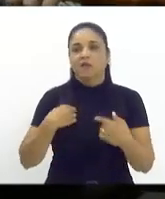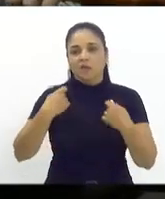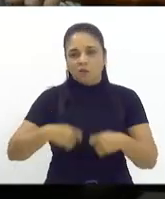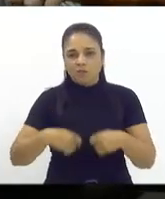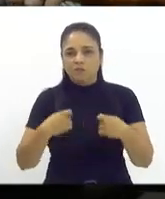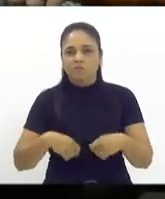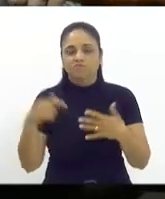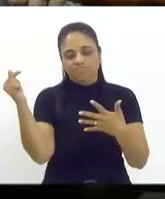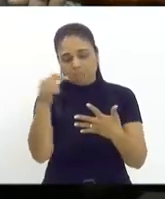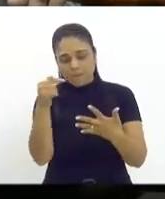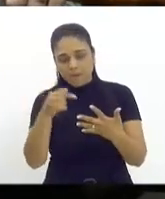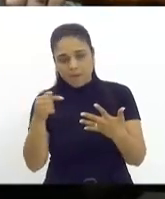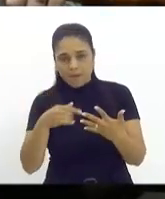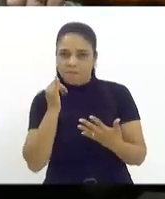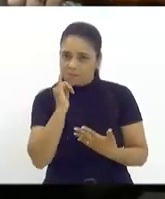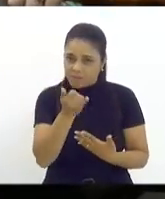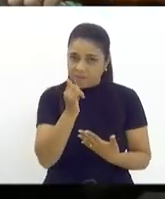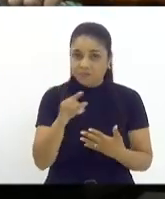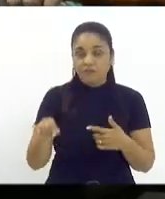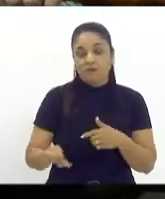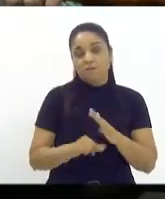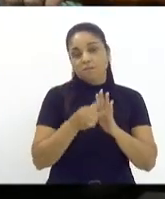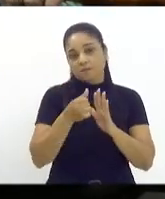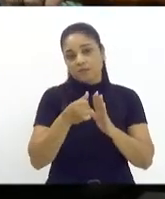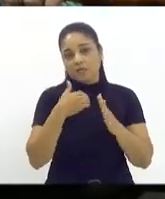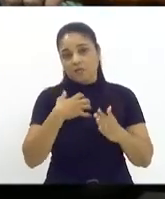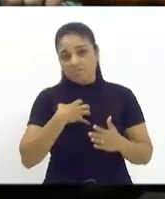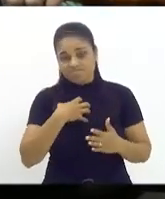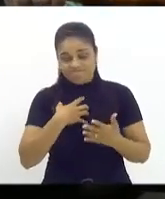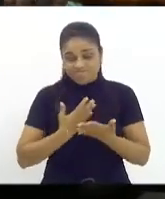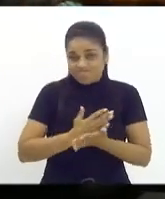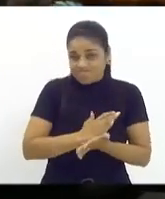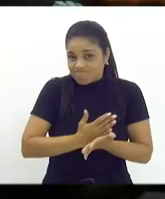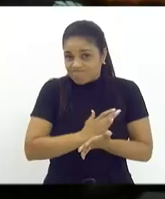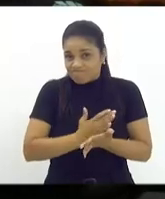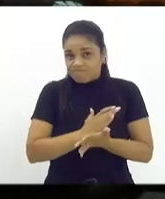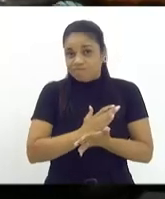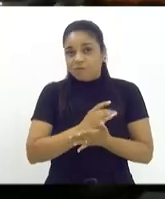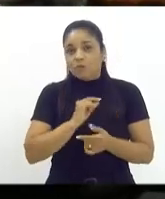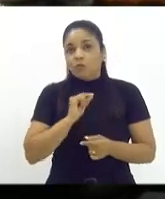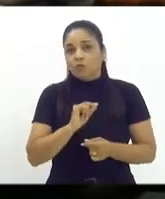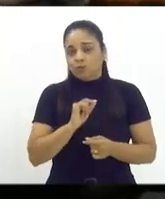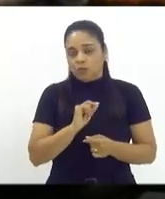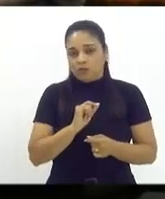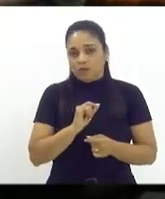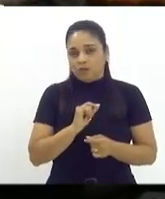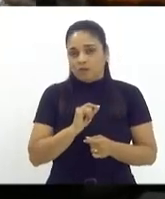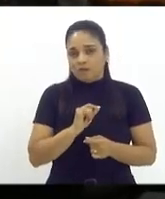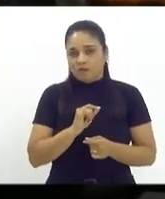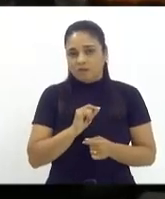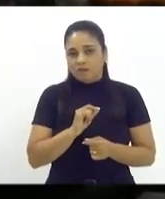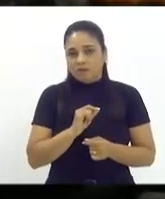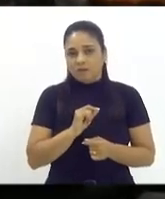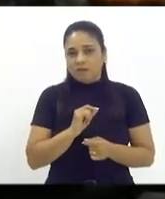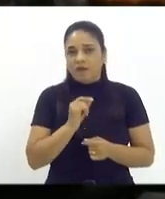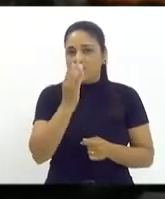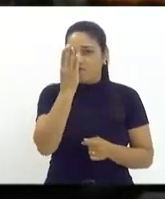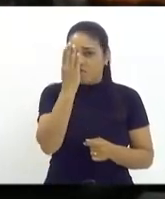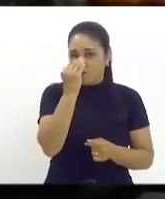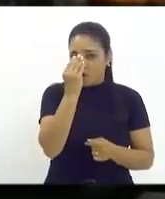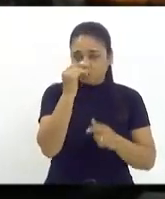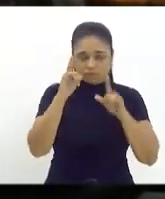Breves primeira delas é aquilo que me inquieta muito porque aquela foto